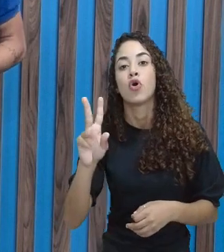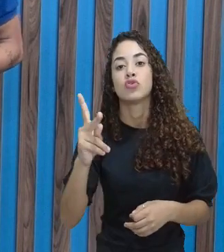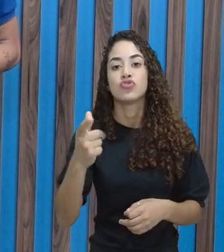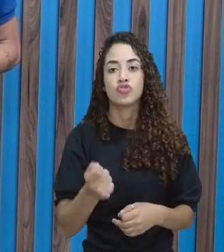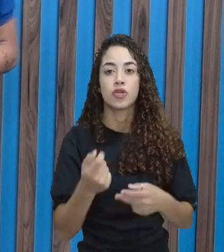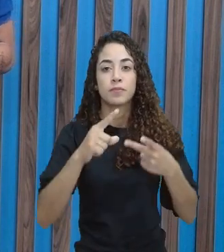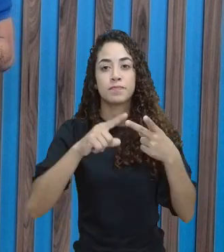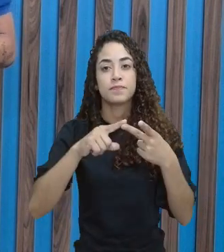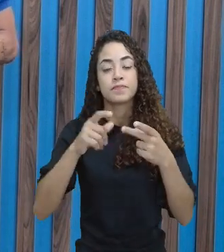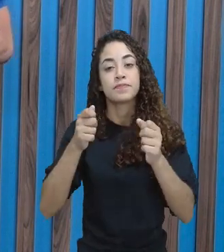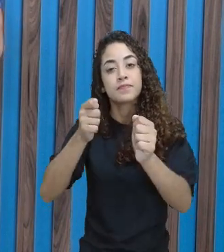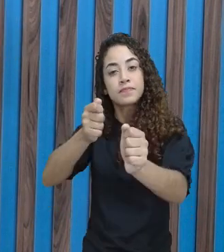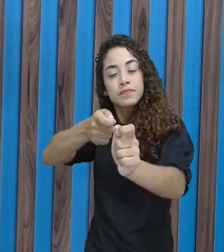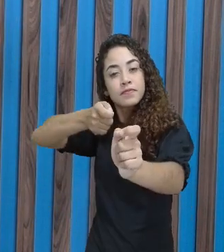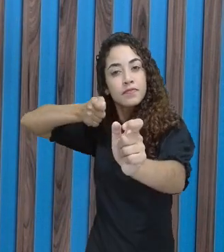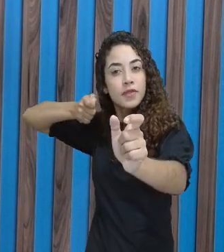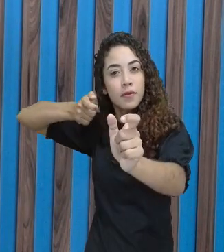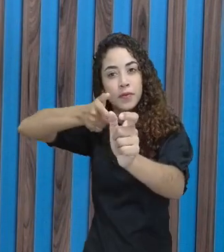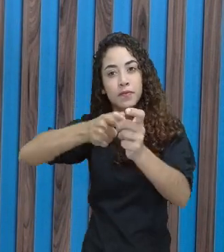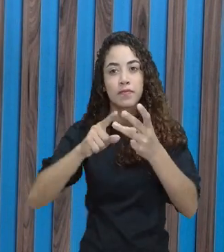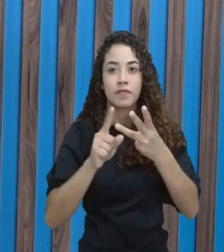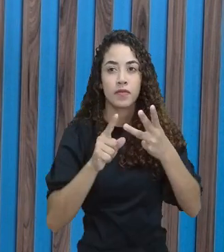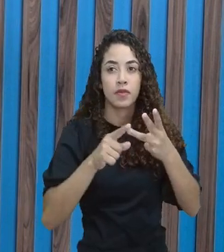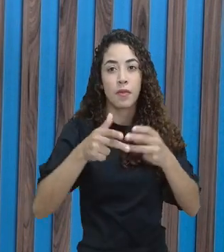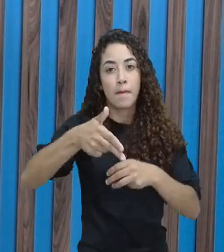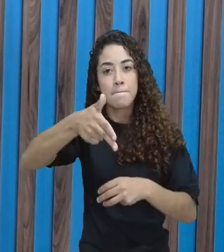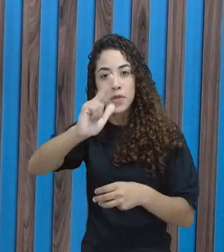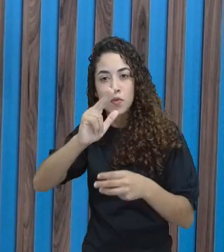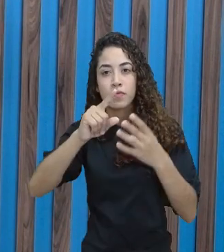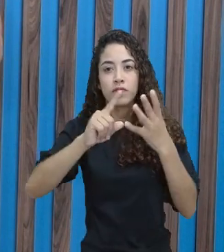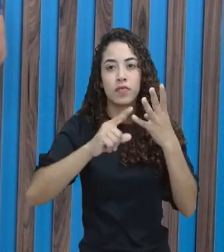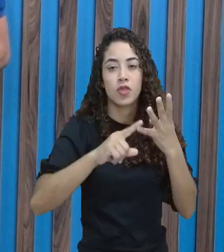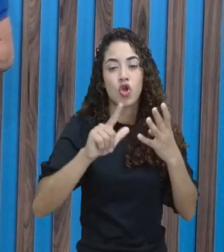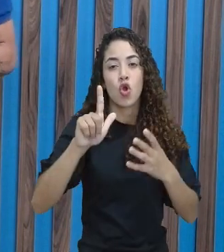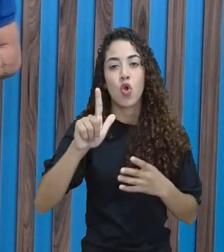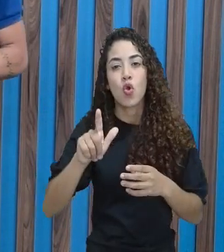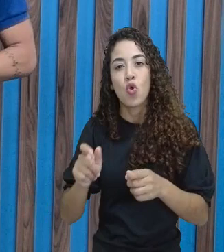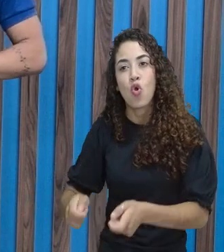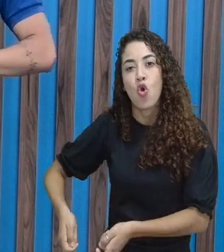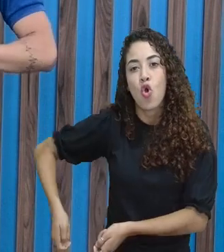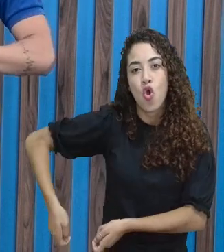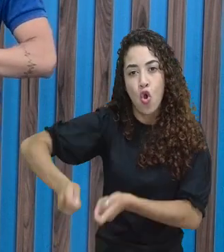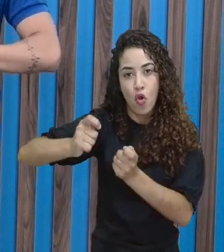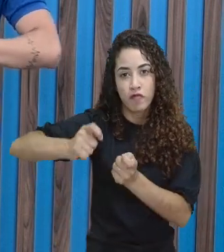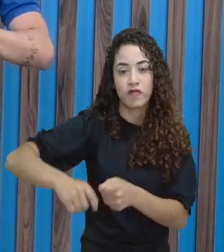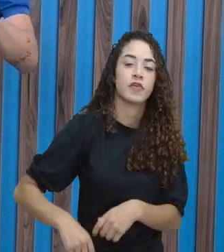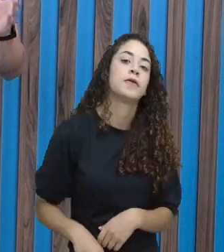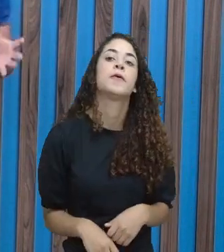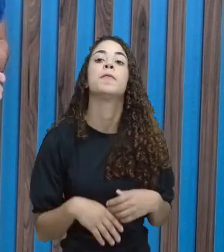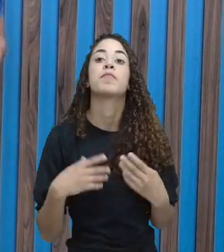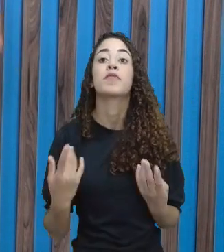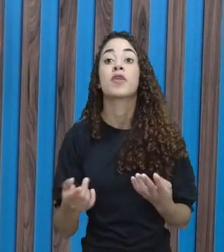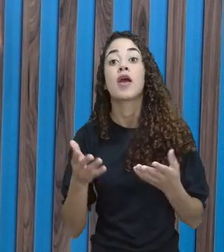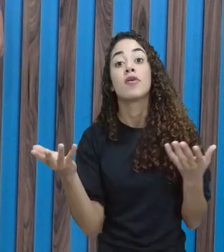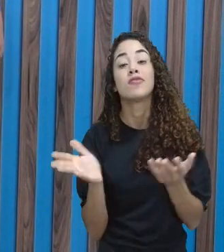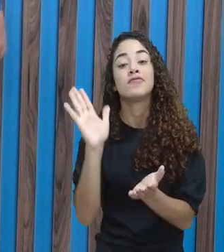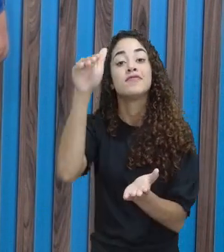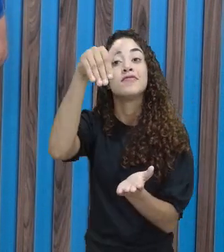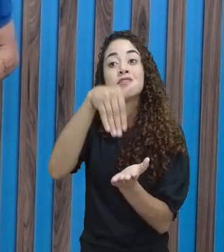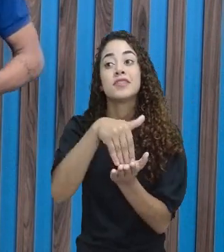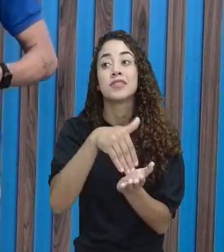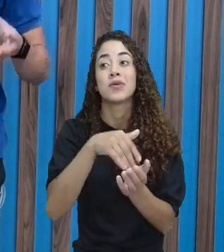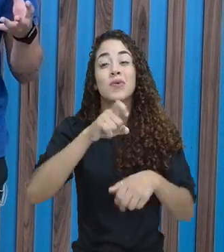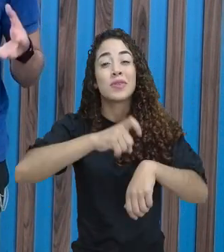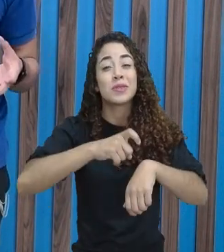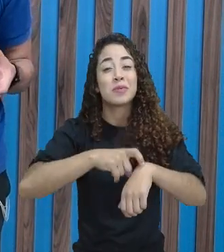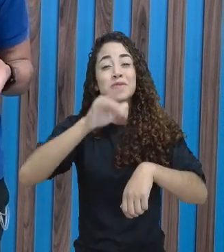com arco, tiro esportivo e o golfe, né? E para a gente finalizar, que o tempo já